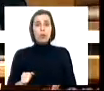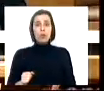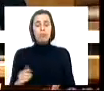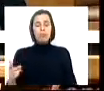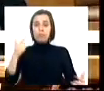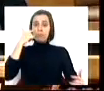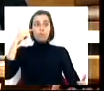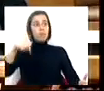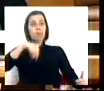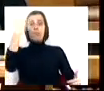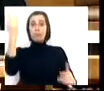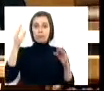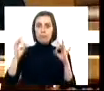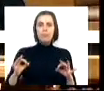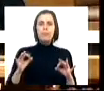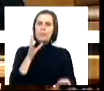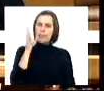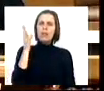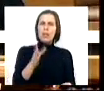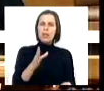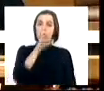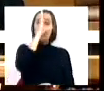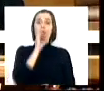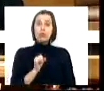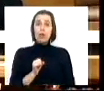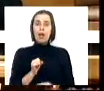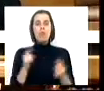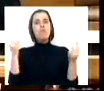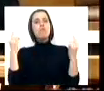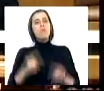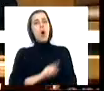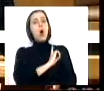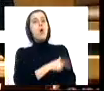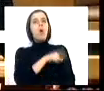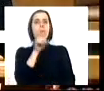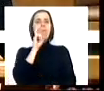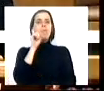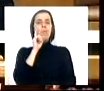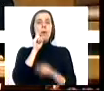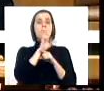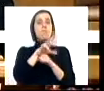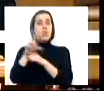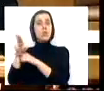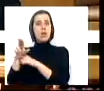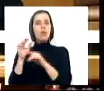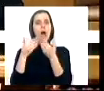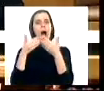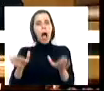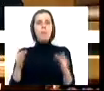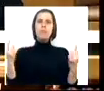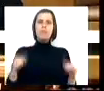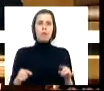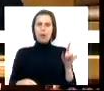E, inacreditavelmente, diz que ao Estado só compete garantir que os museus estão